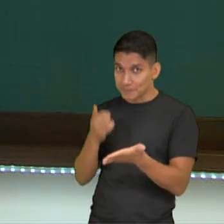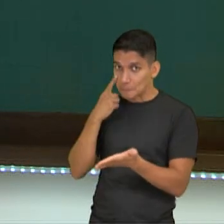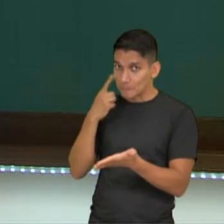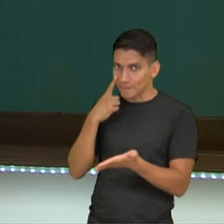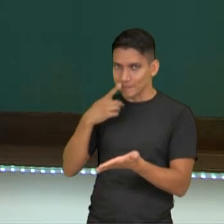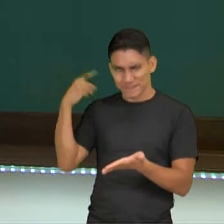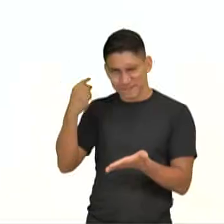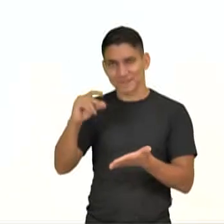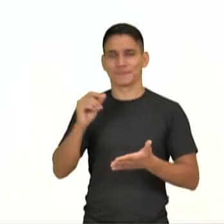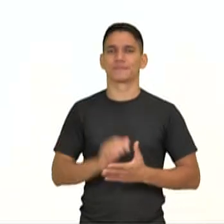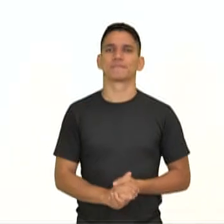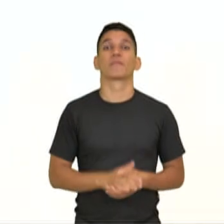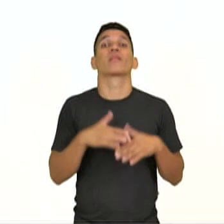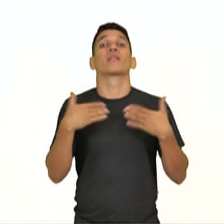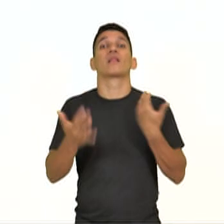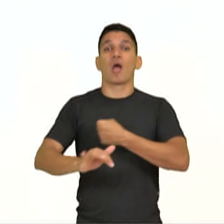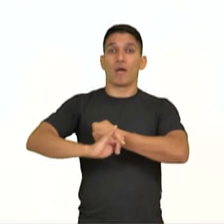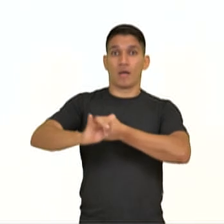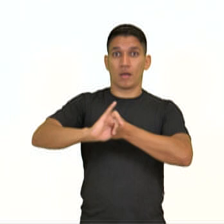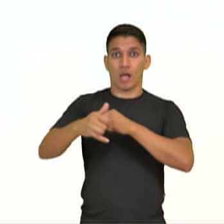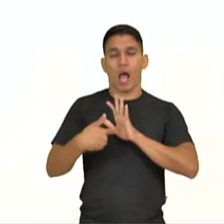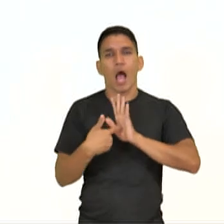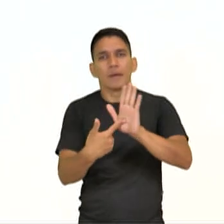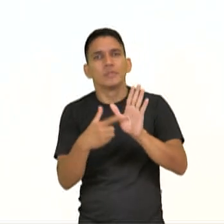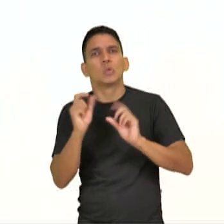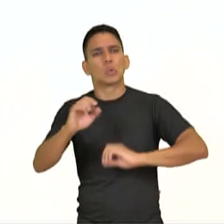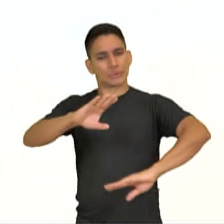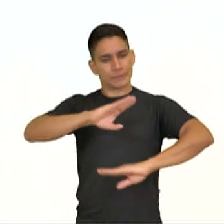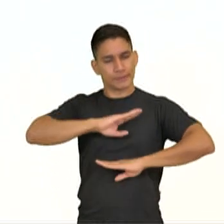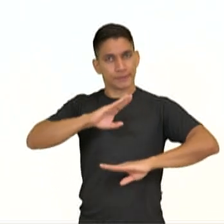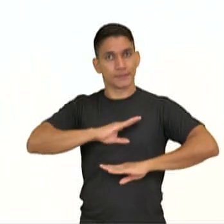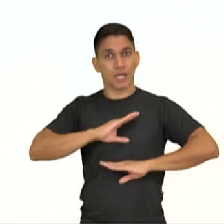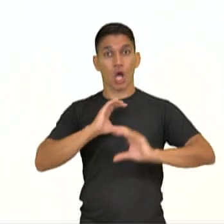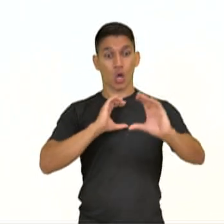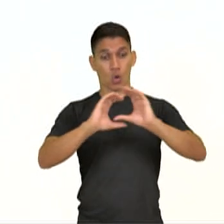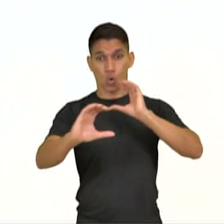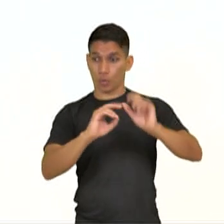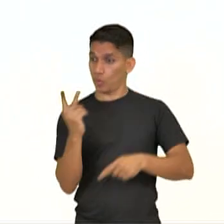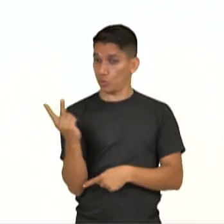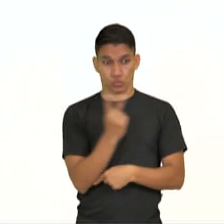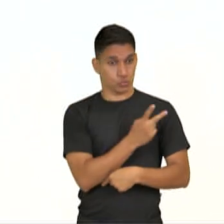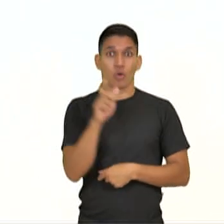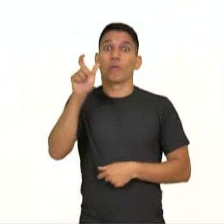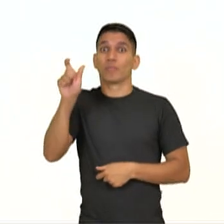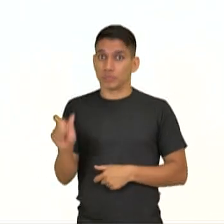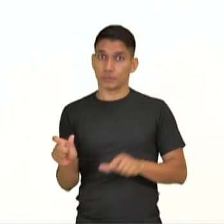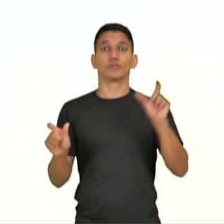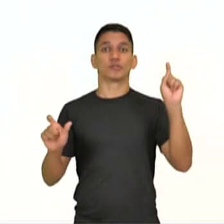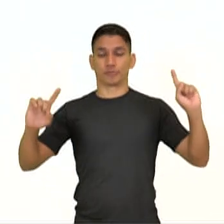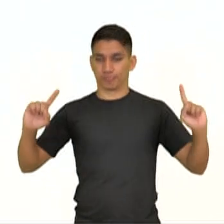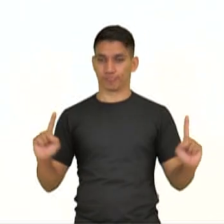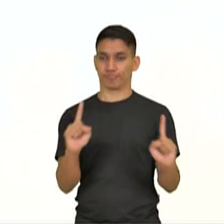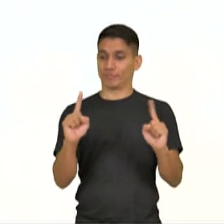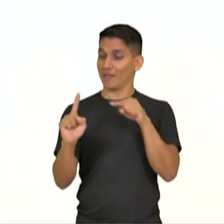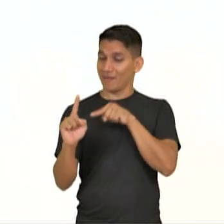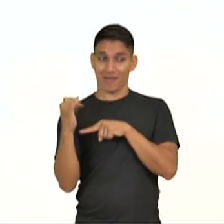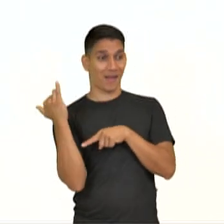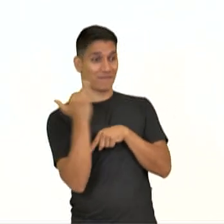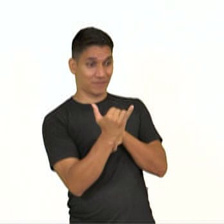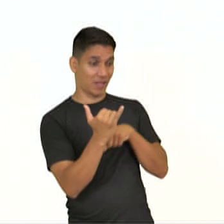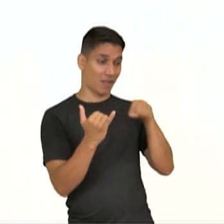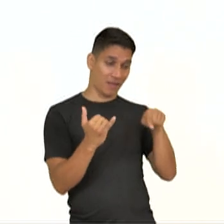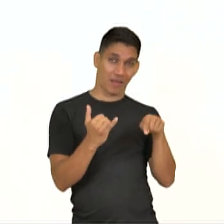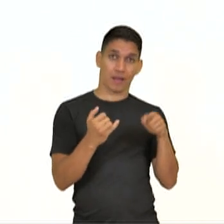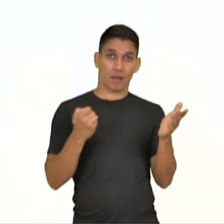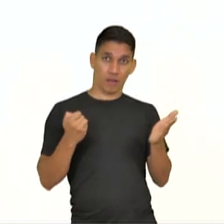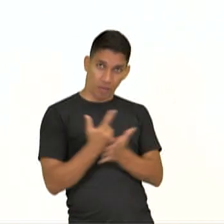aquecer. Então, a crônica apresenta uma situação de comunicação entre dois personagens, um comprador e um